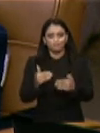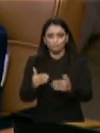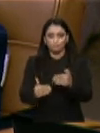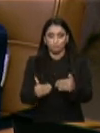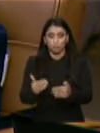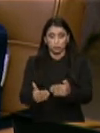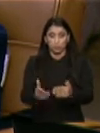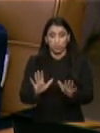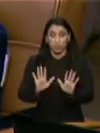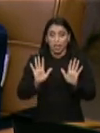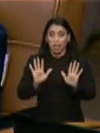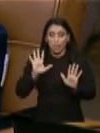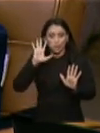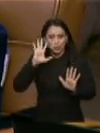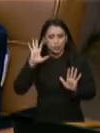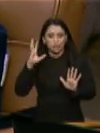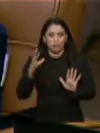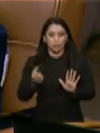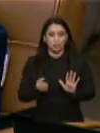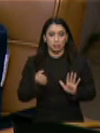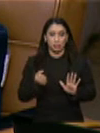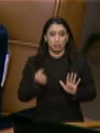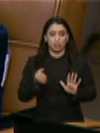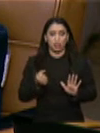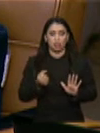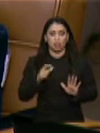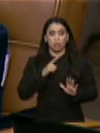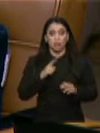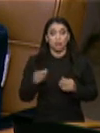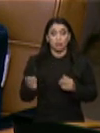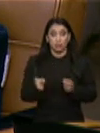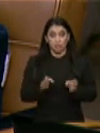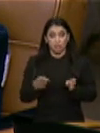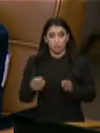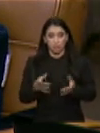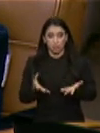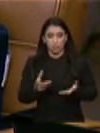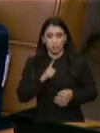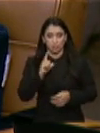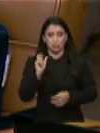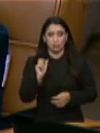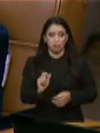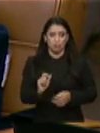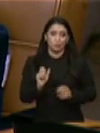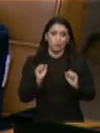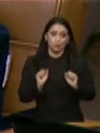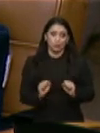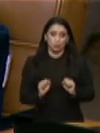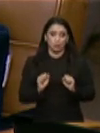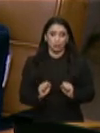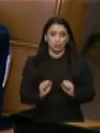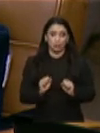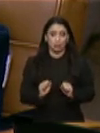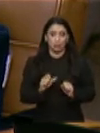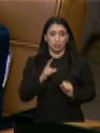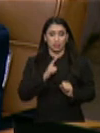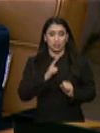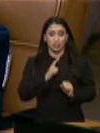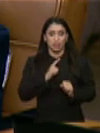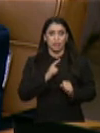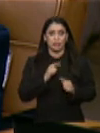uma decisão neste sentido, no sentido da flexibilização, poderá impactar diretamente em